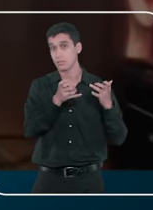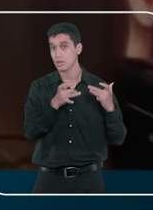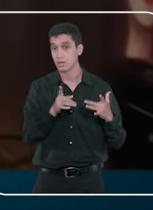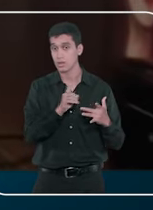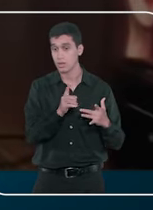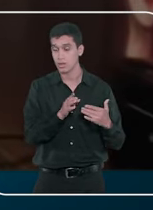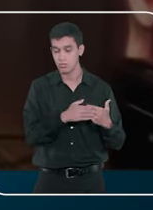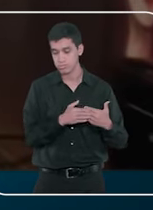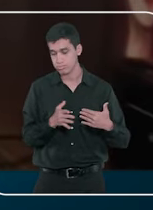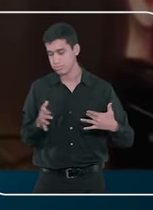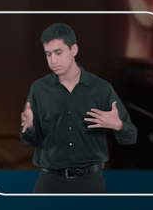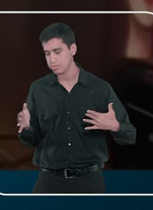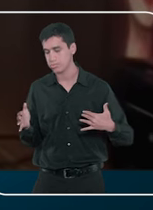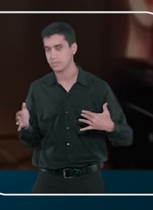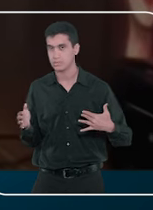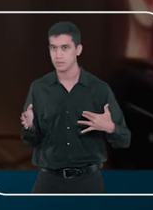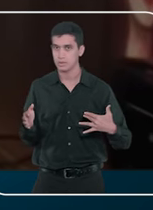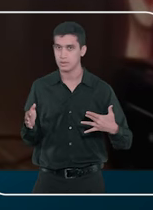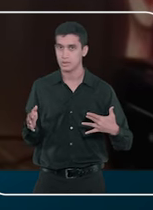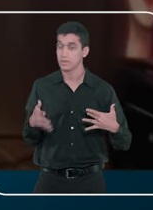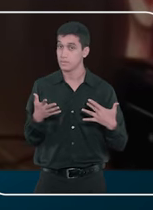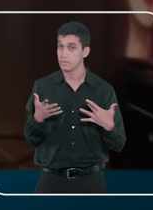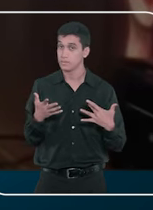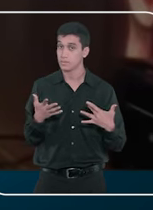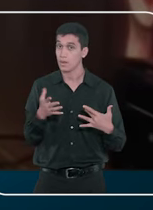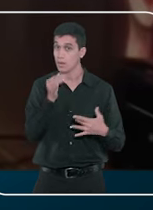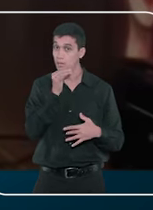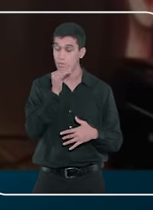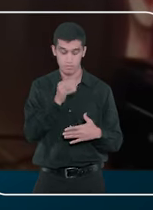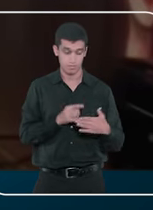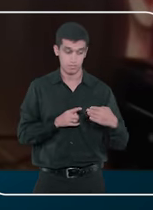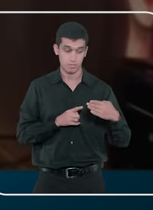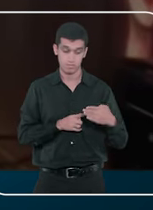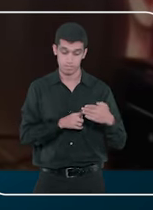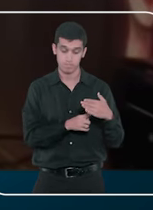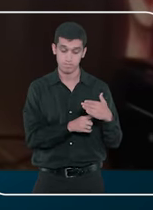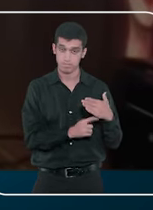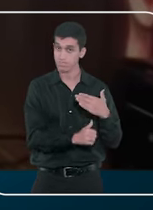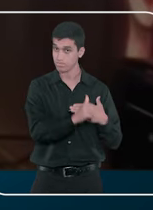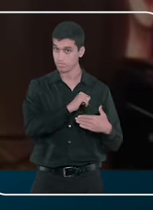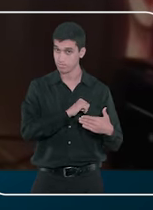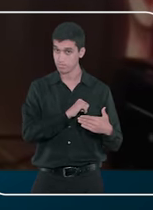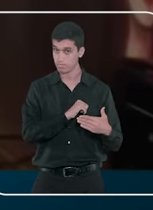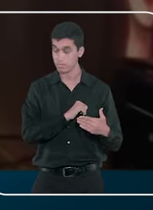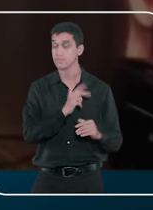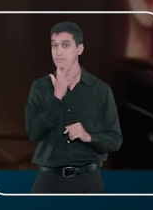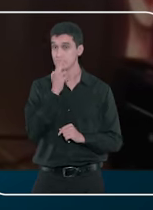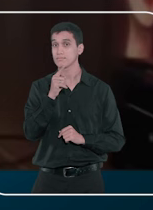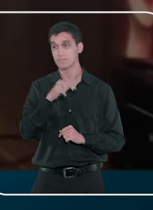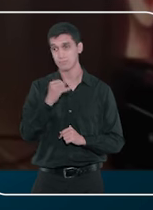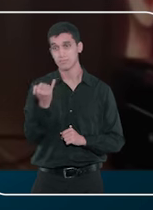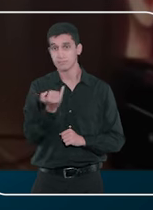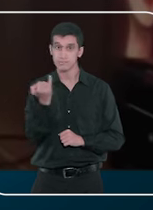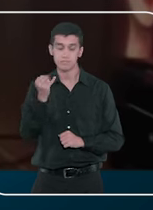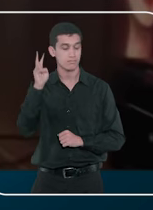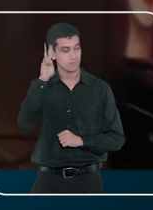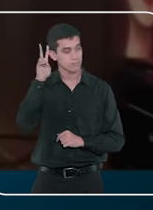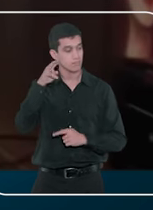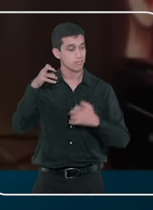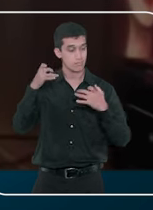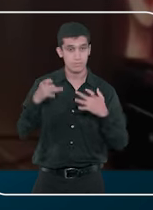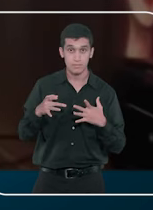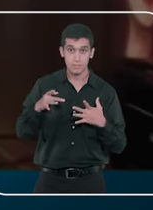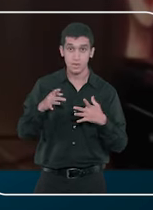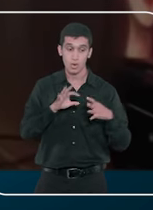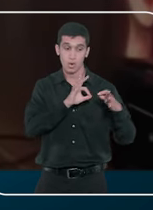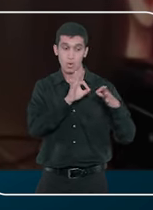processo. Na colaboração premiada, me parece que aqui é importante pontuar, a